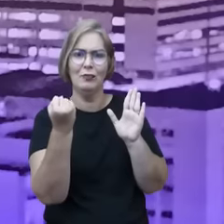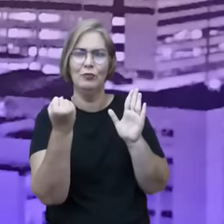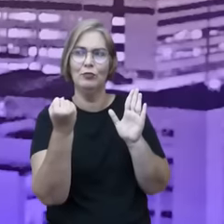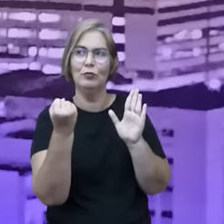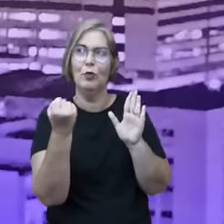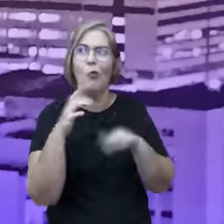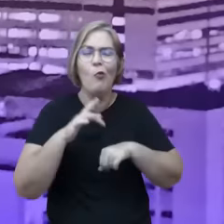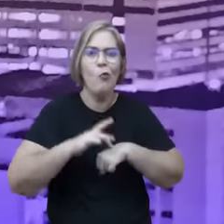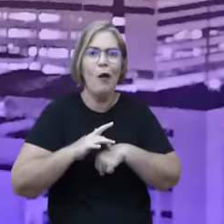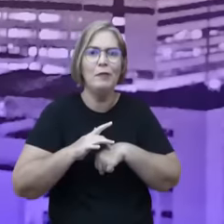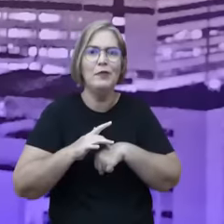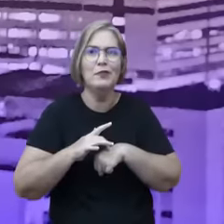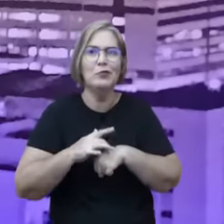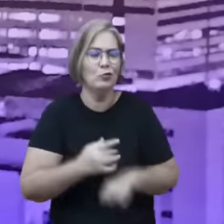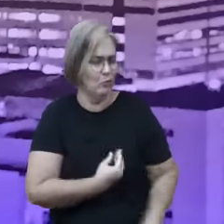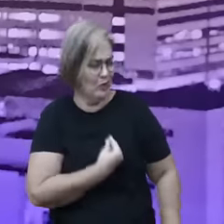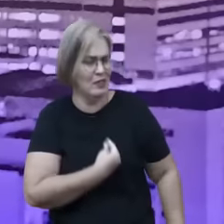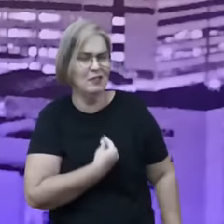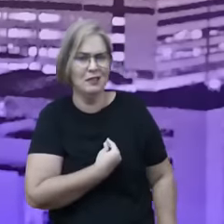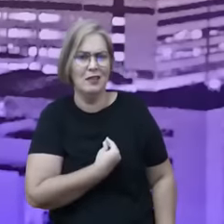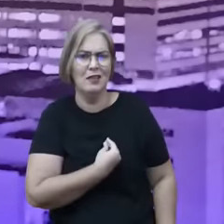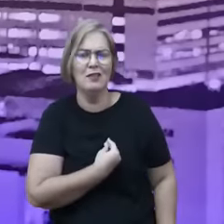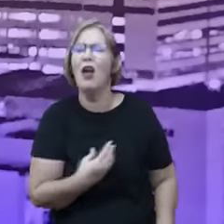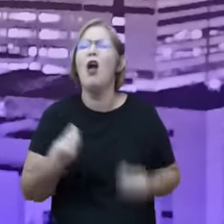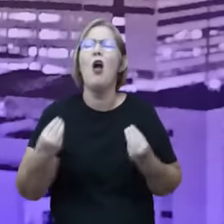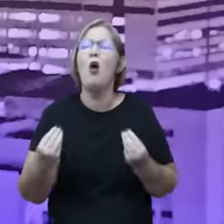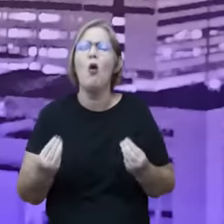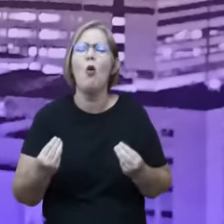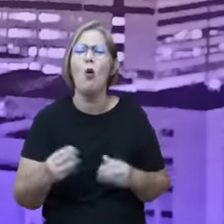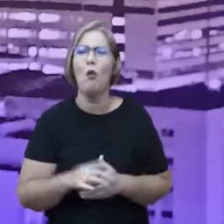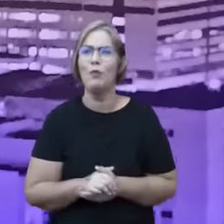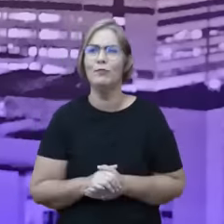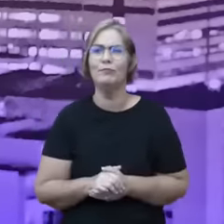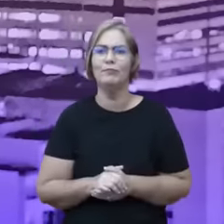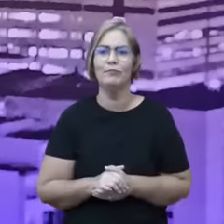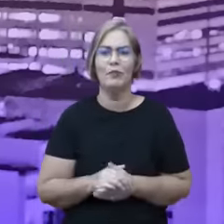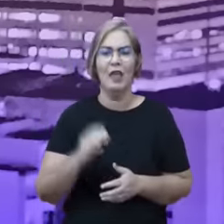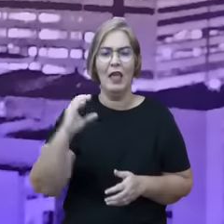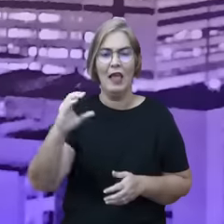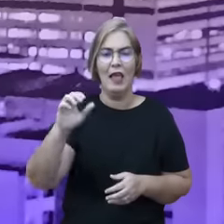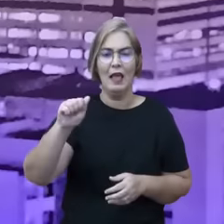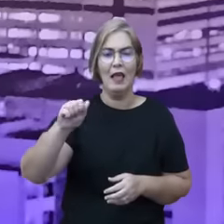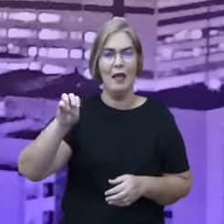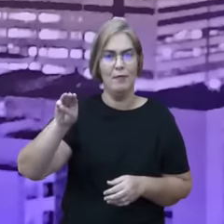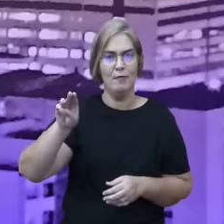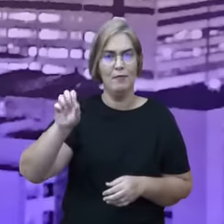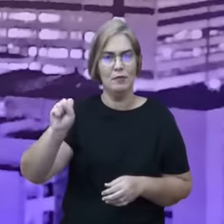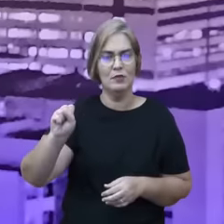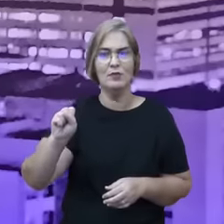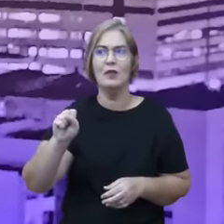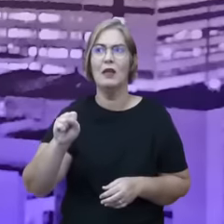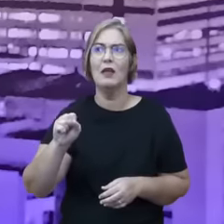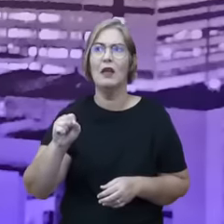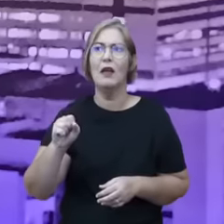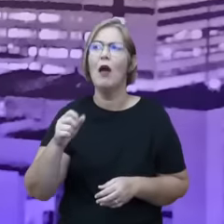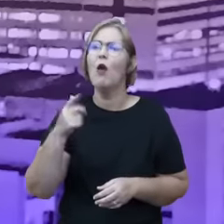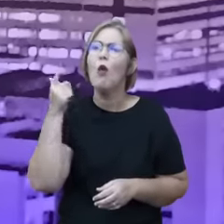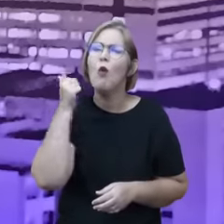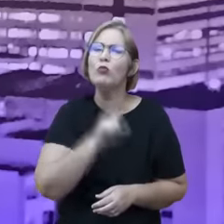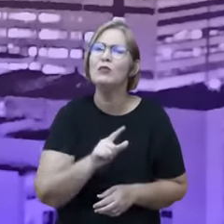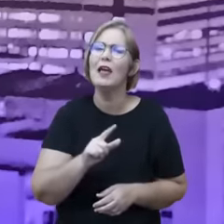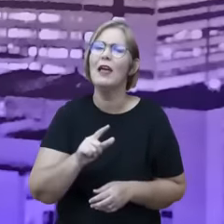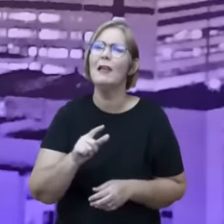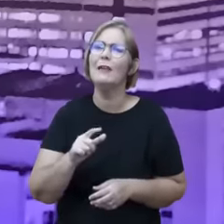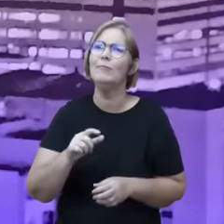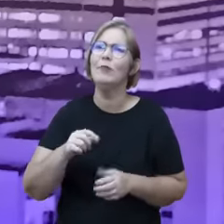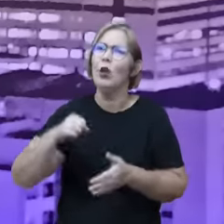absurda da existência, como é possível para Cami reivindicar ao mesmo tempo a responsabilidade? De que modo? Para que a